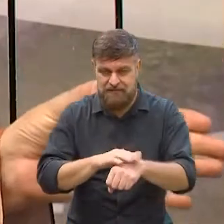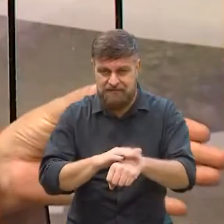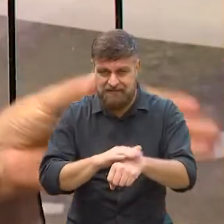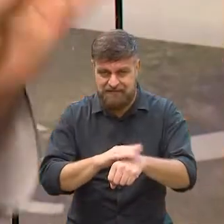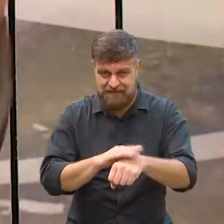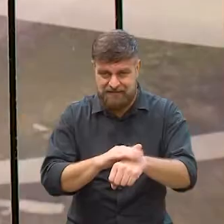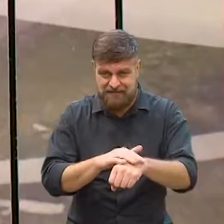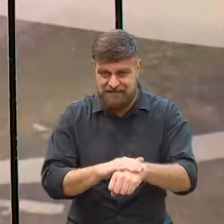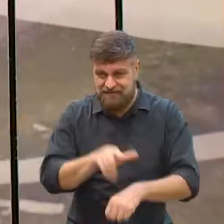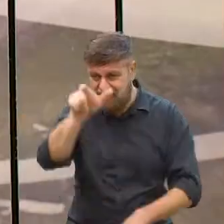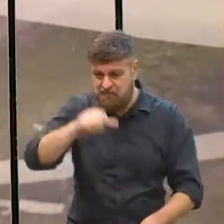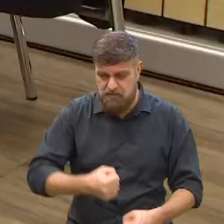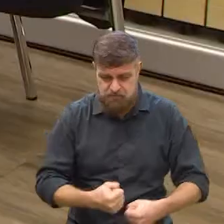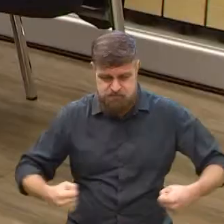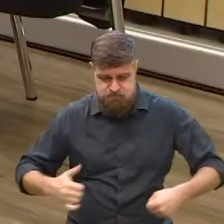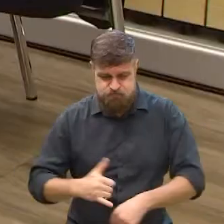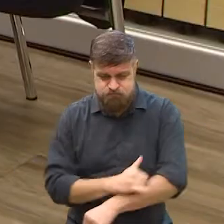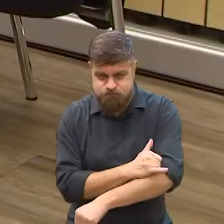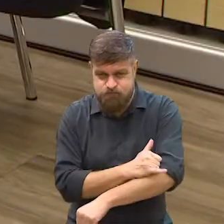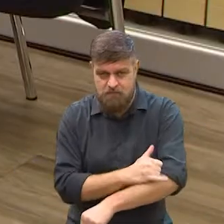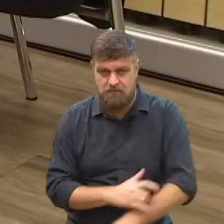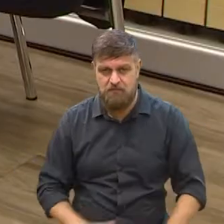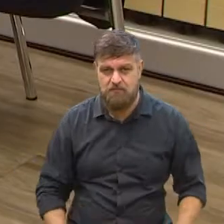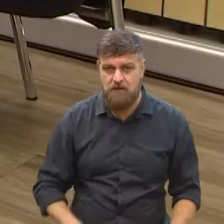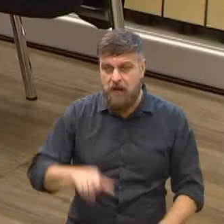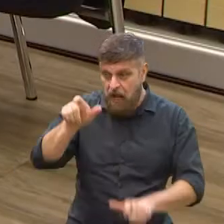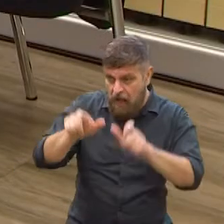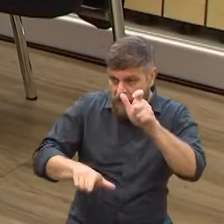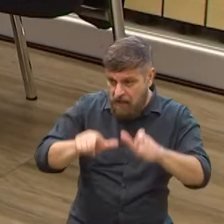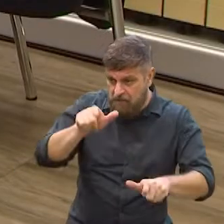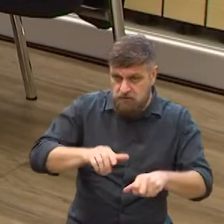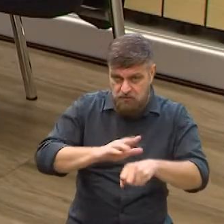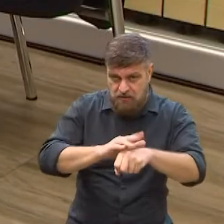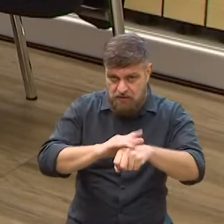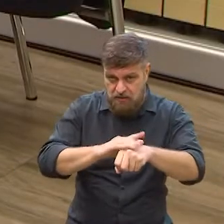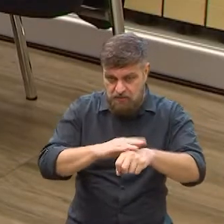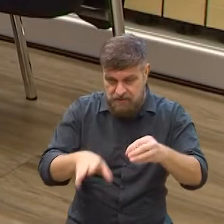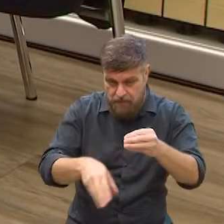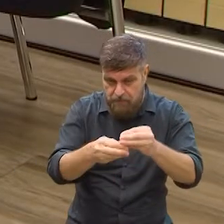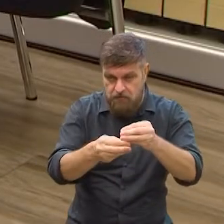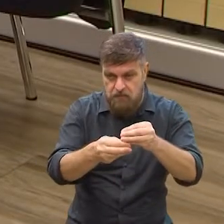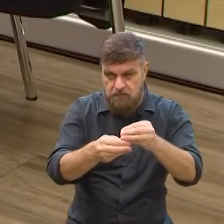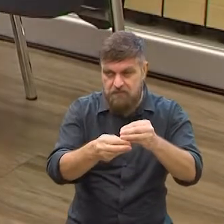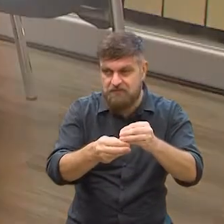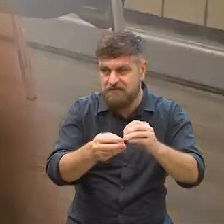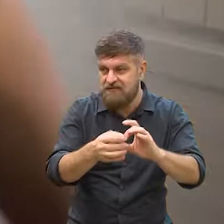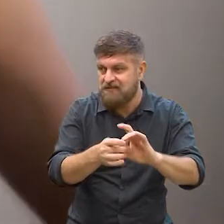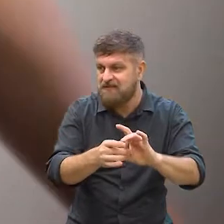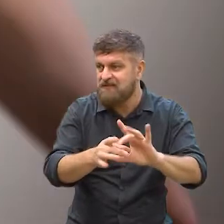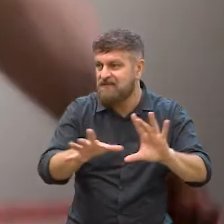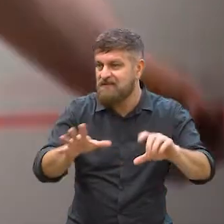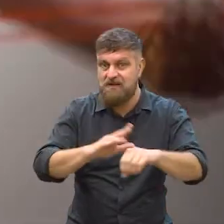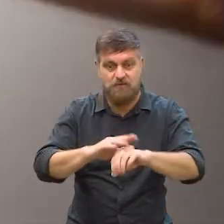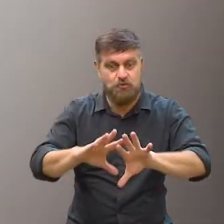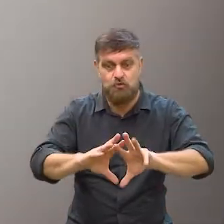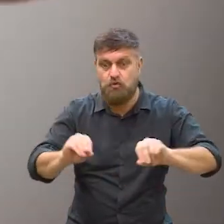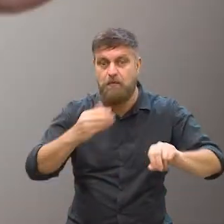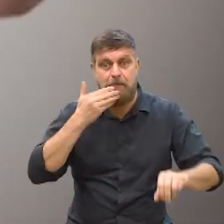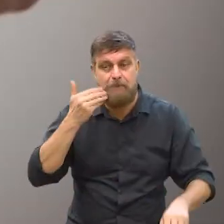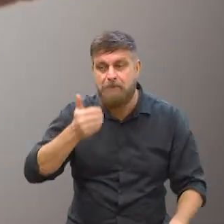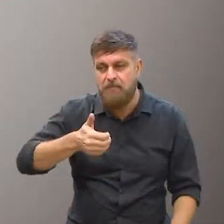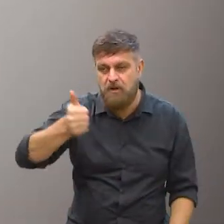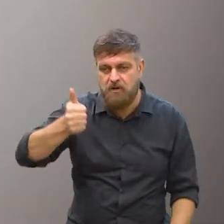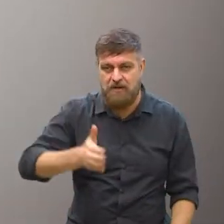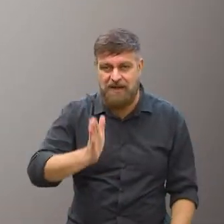está obesa. A partir da cirurgia, muitos quadros dessas doenças melhoram. Sim, melhora muito, bastante mesmo. É uma situação